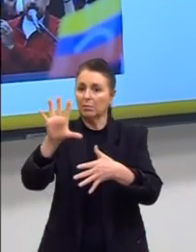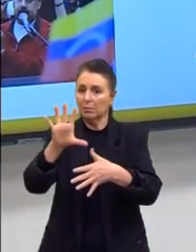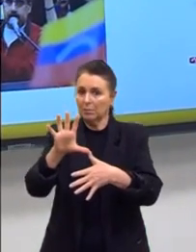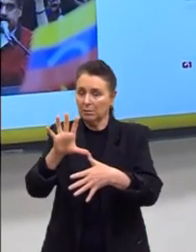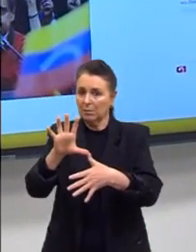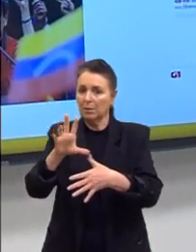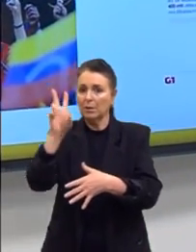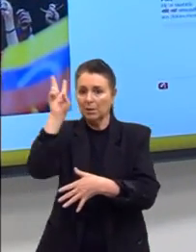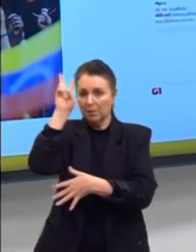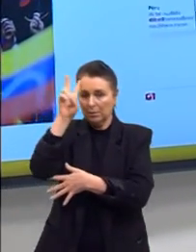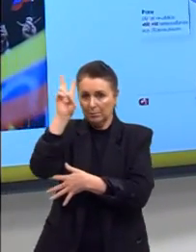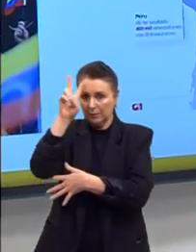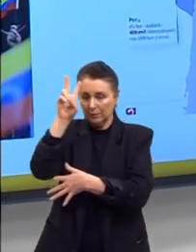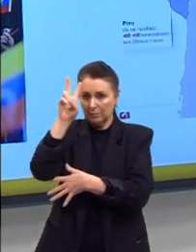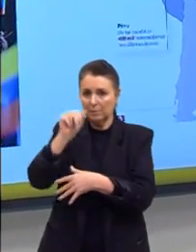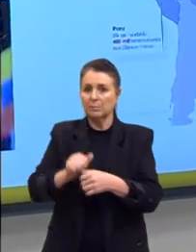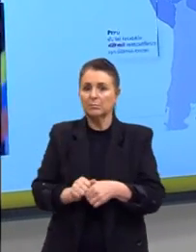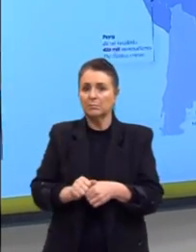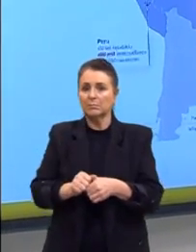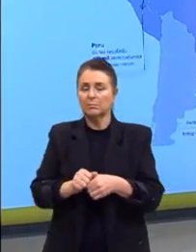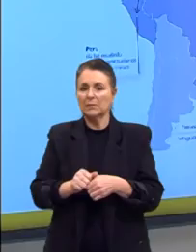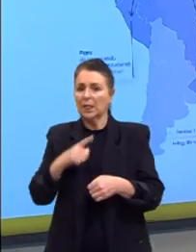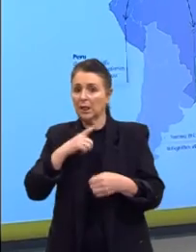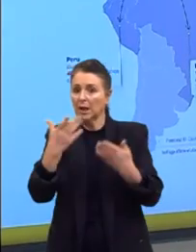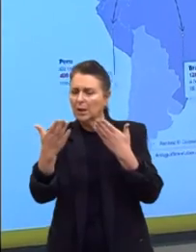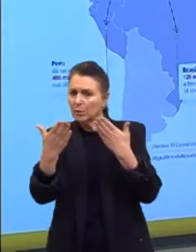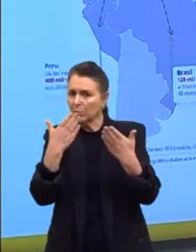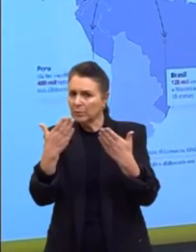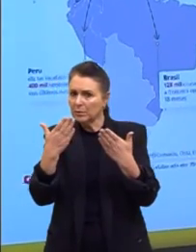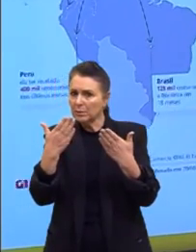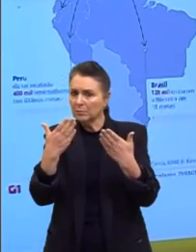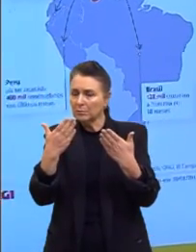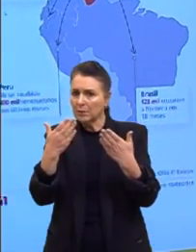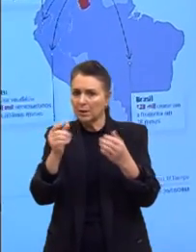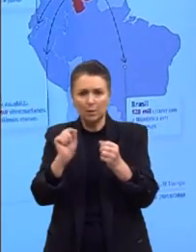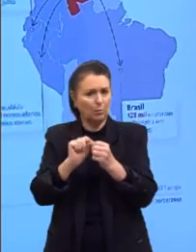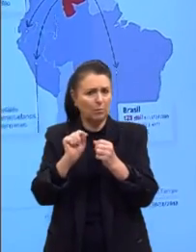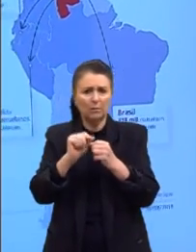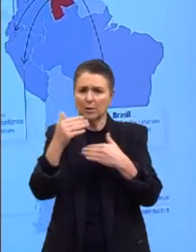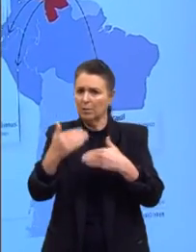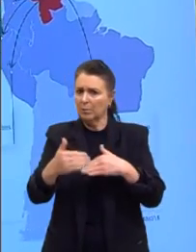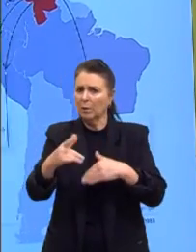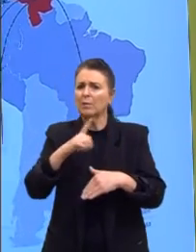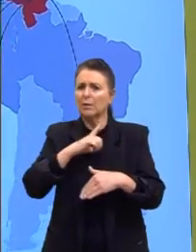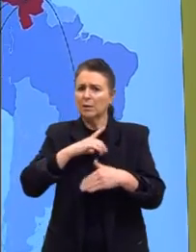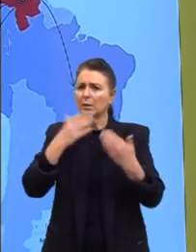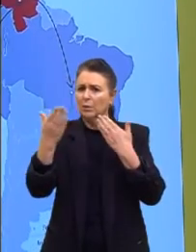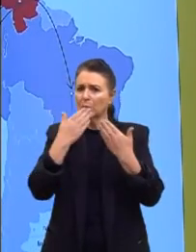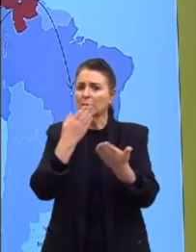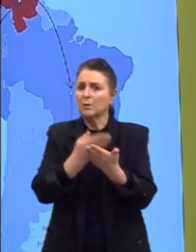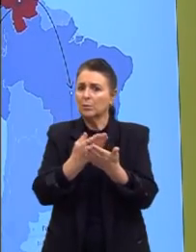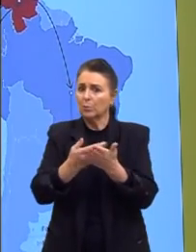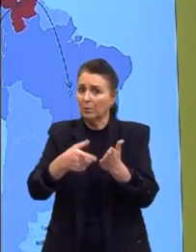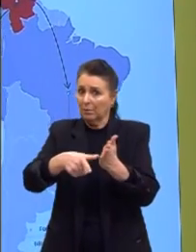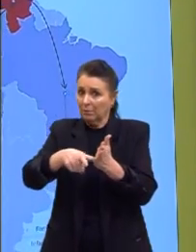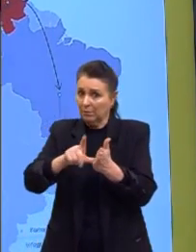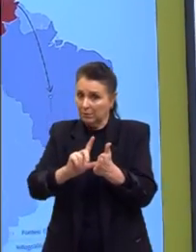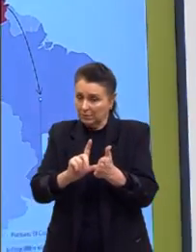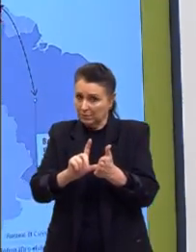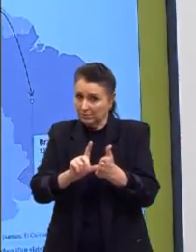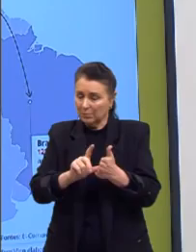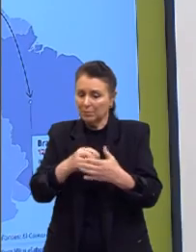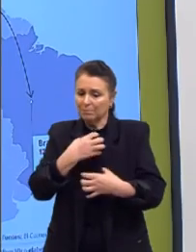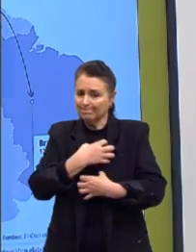né lembra tira suas dúvidas não vai para a prova aí com essas questões aí para ti não ter